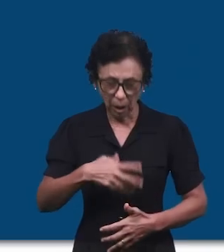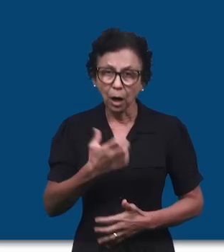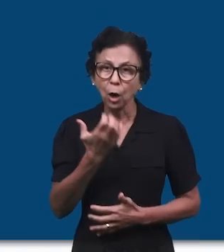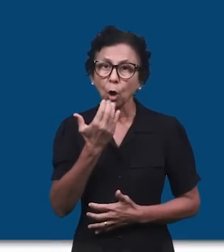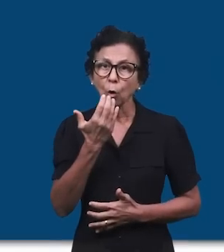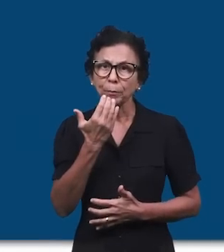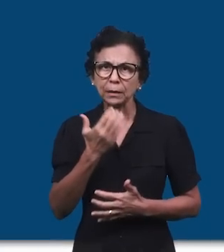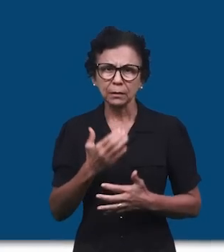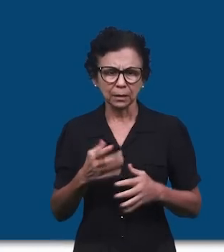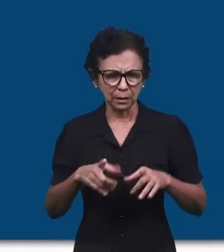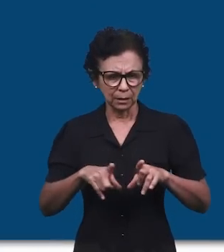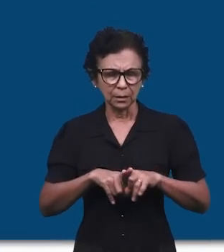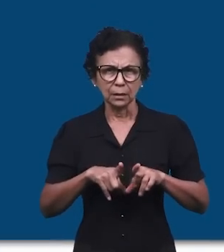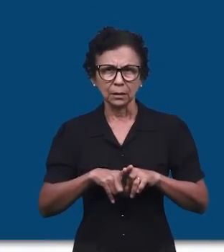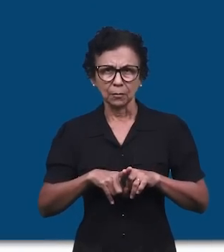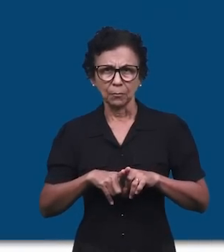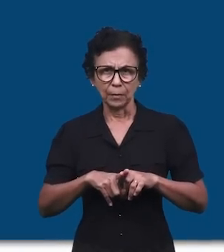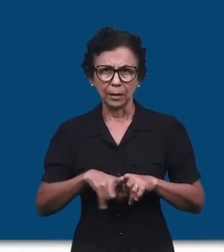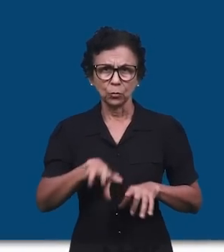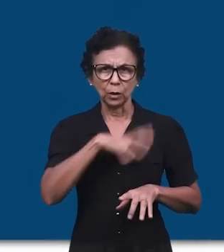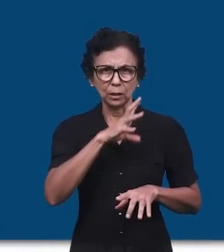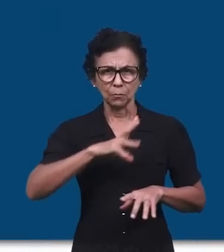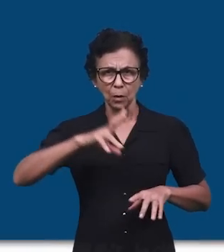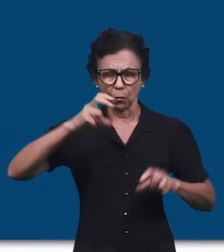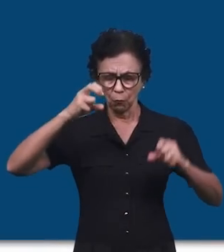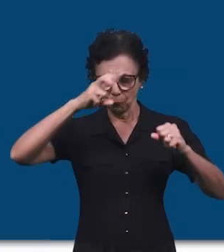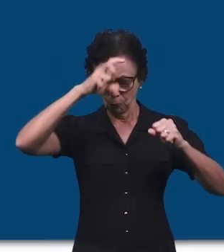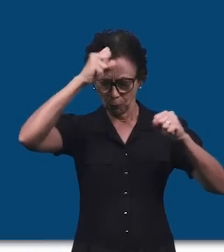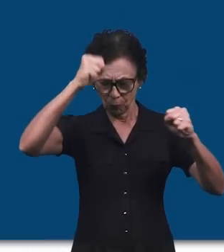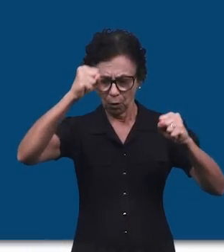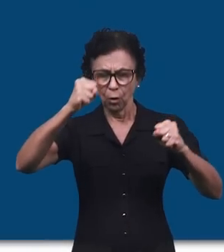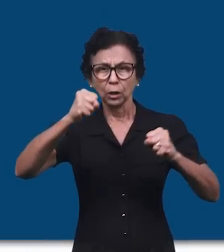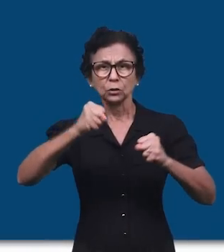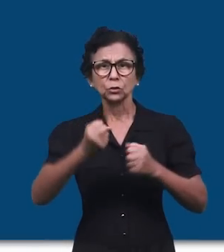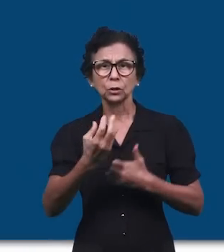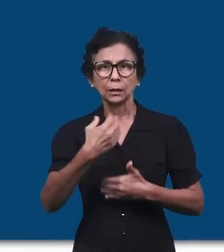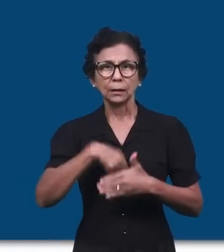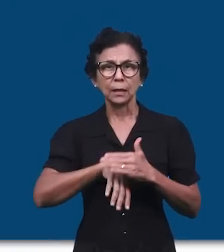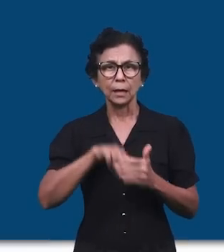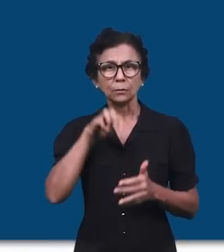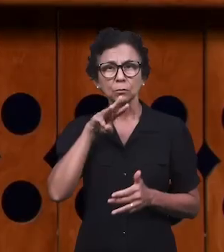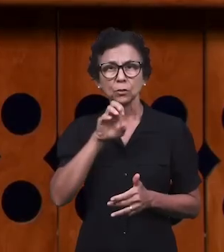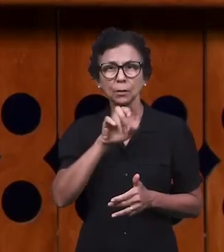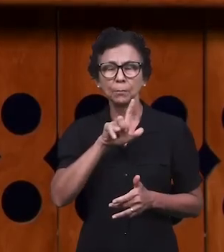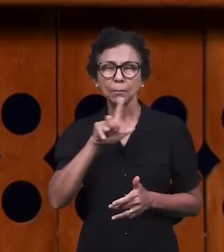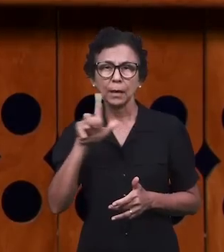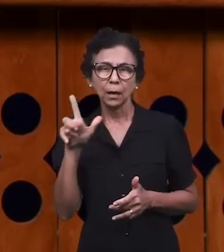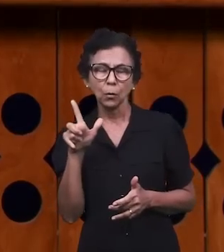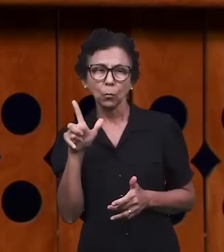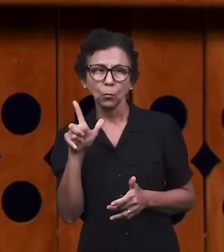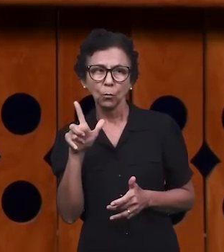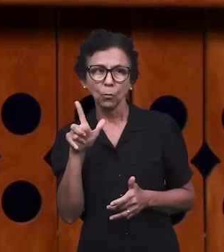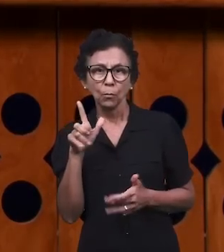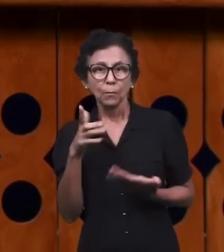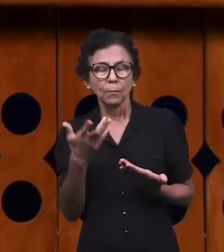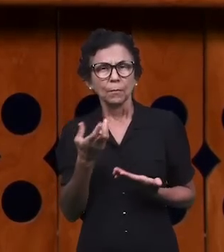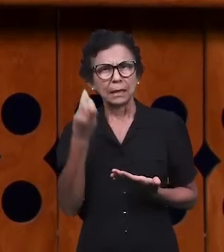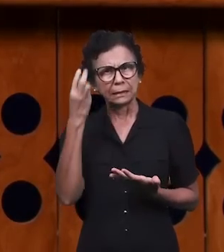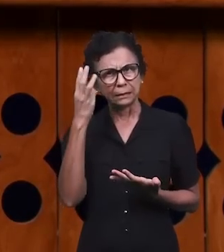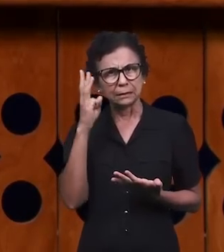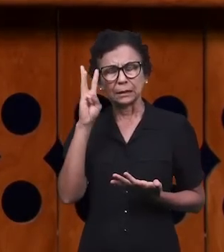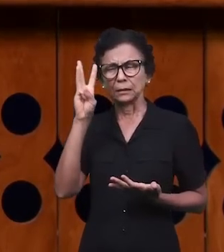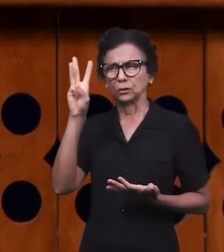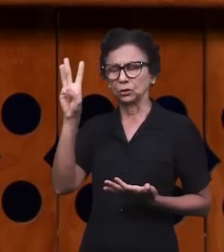doçura saiu do forte, e em 3 dias não puderam declarar o enigma. Então vejam